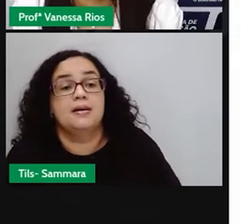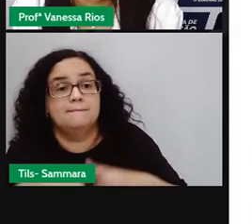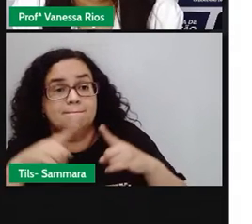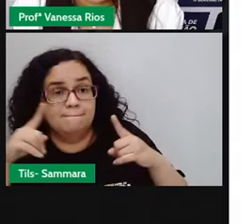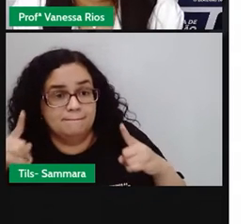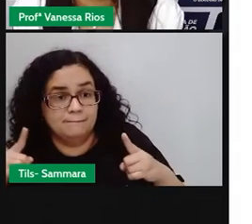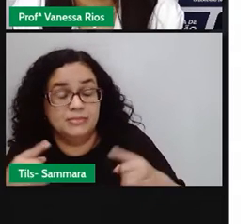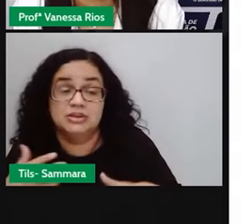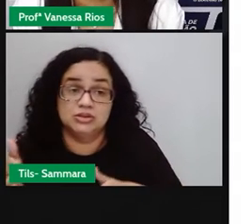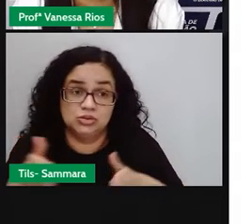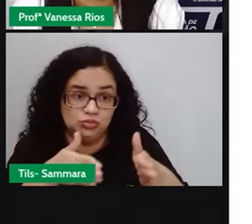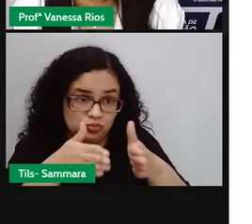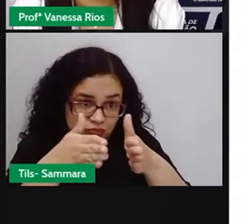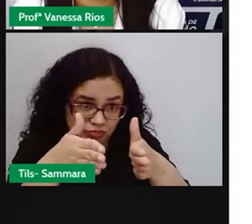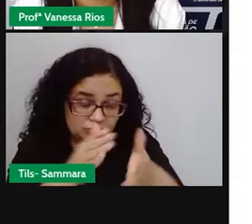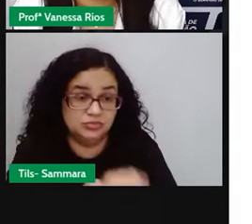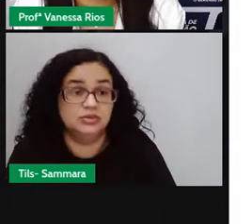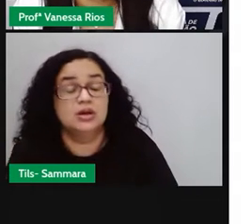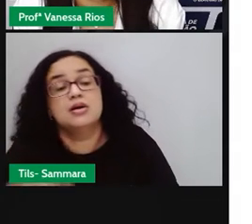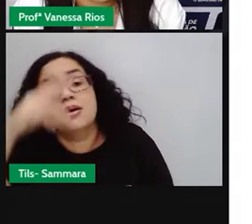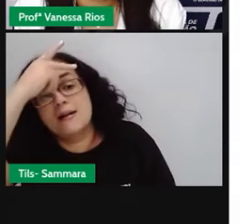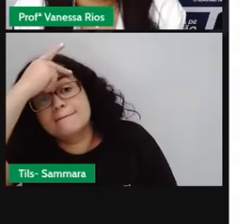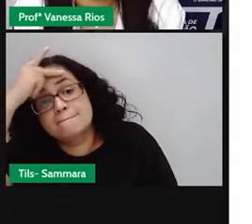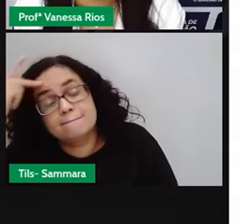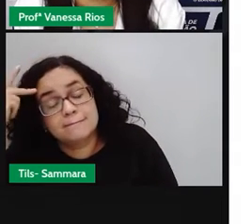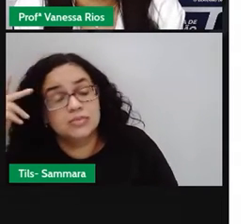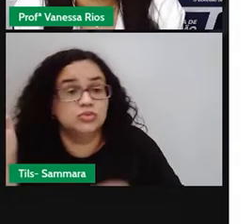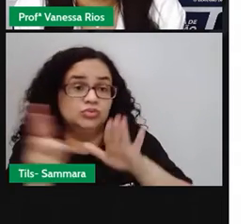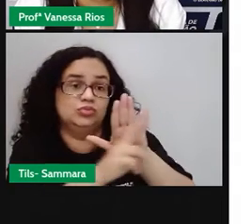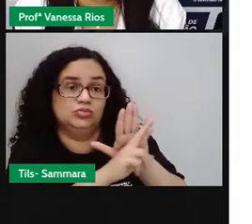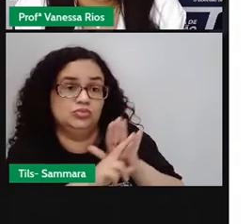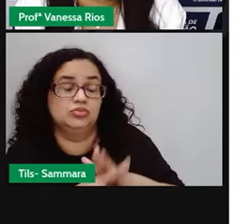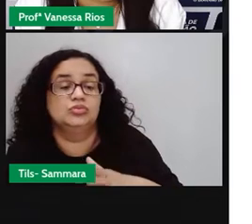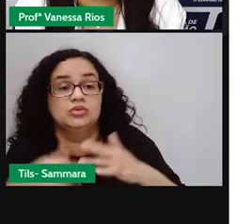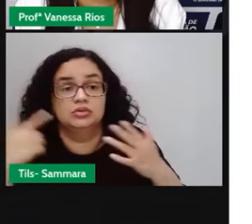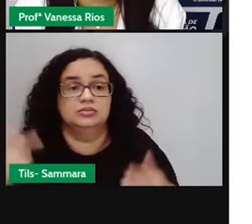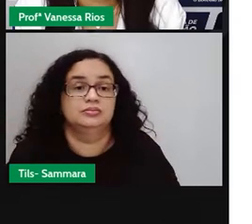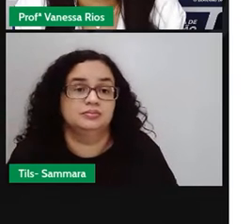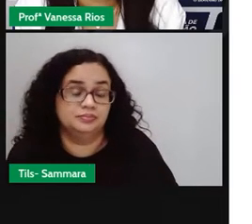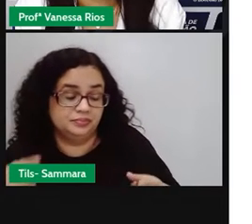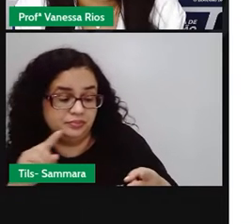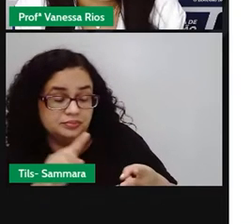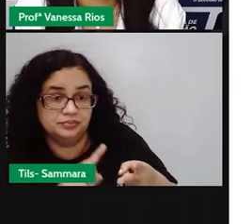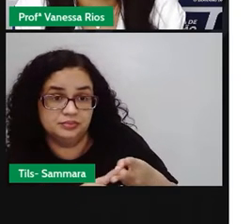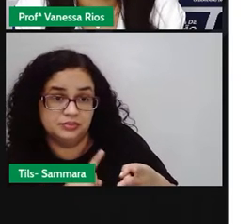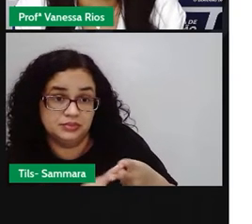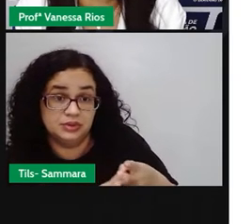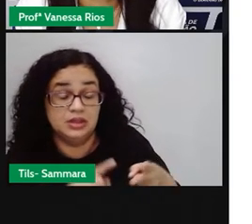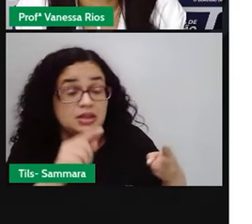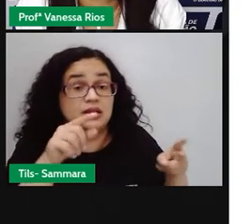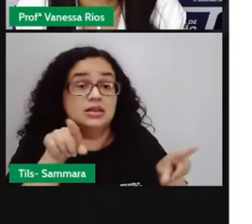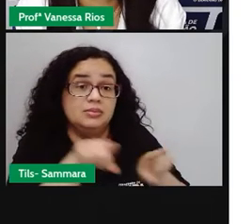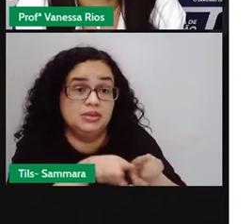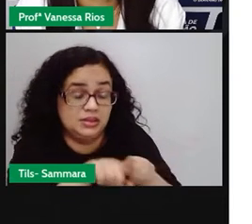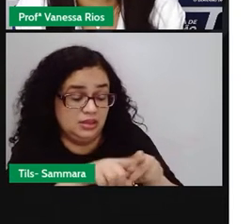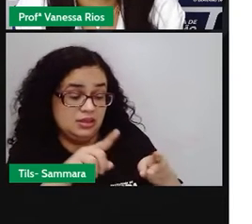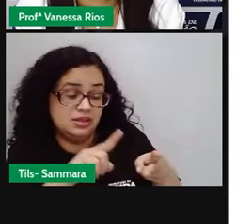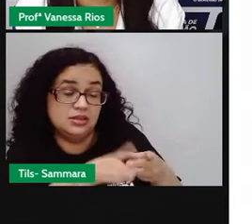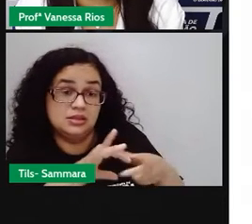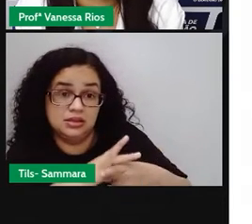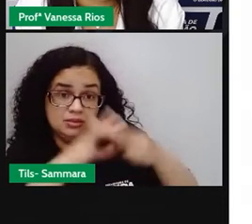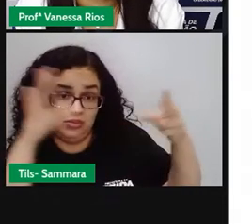um direcionamento de alguém que os representasse de uma forma geral. Aí tem também a